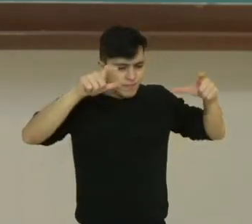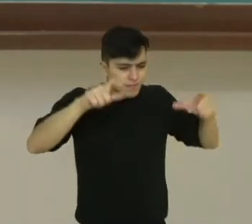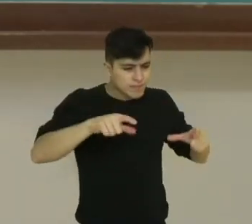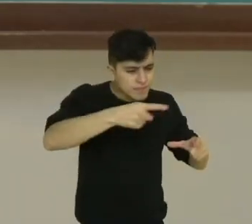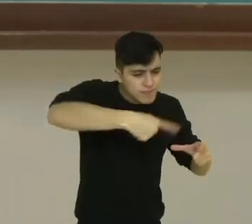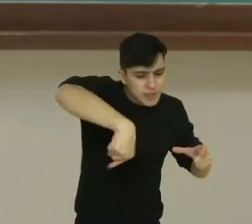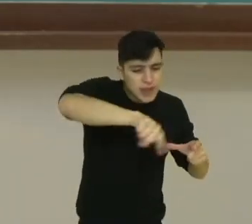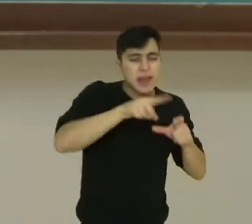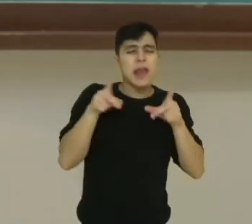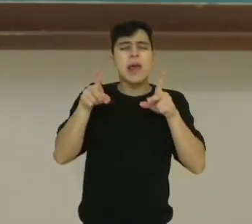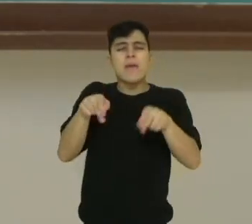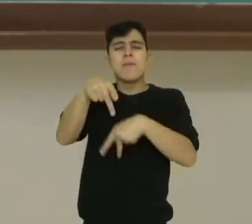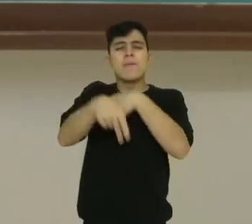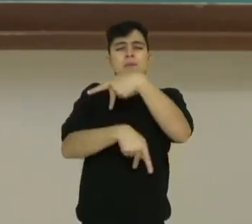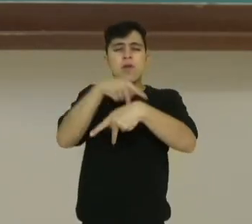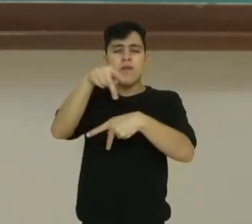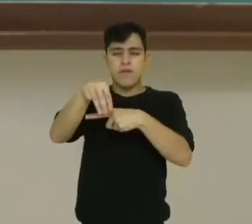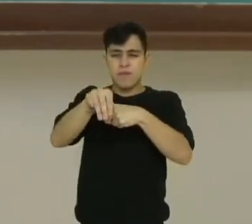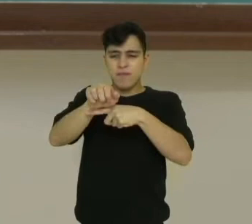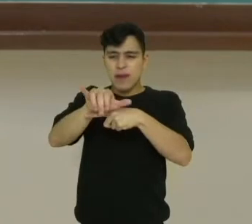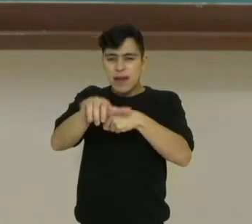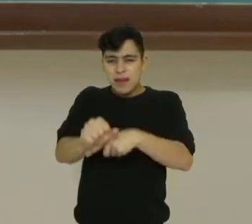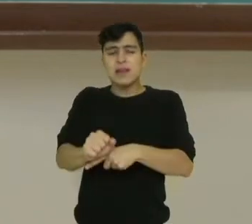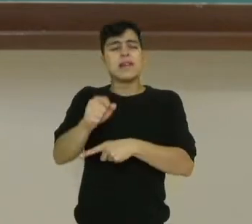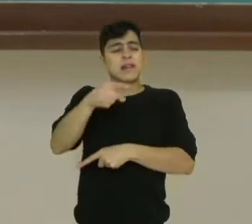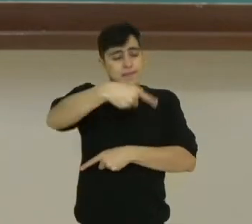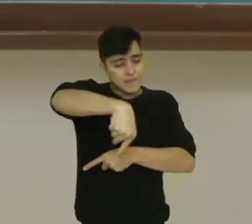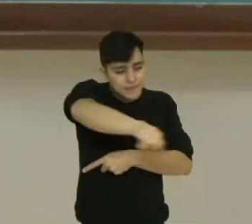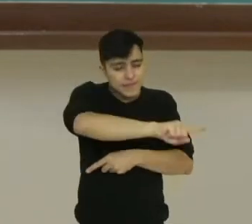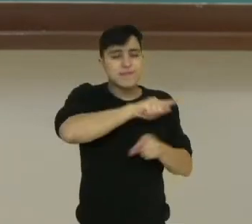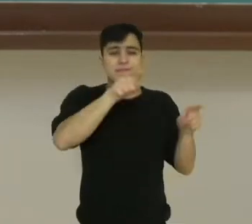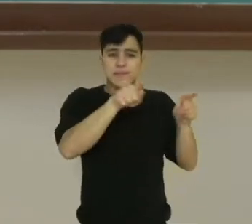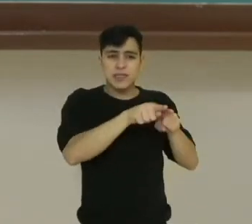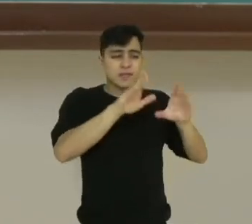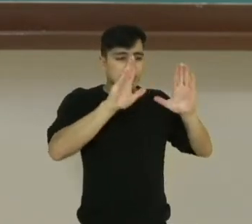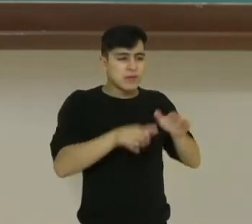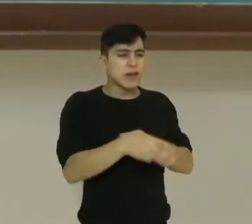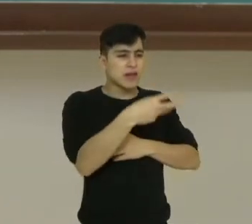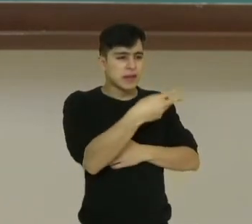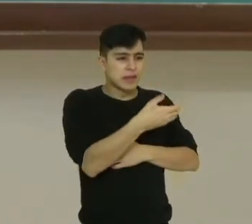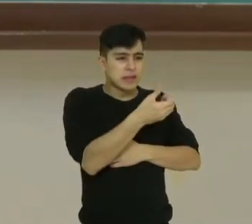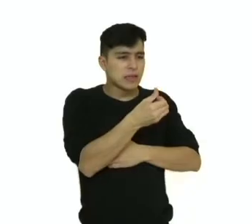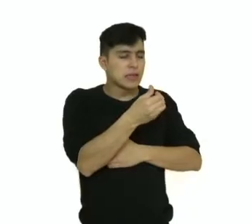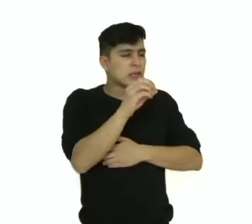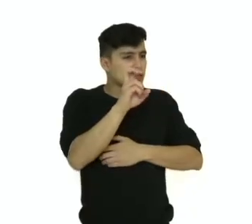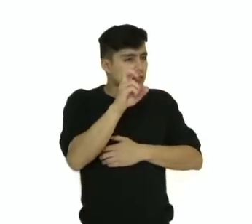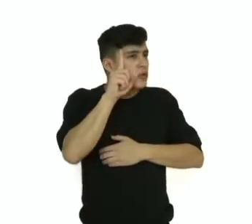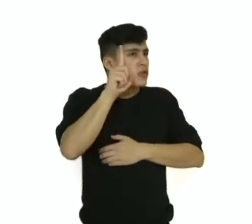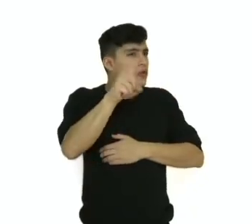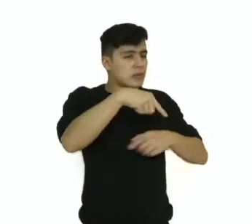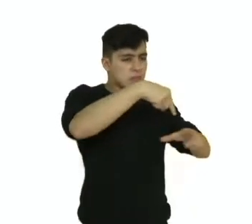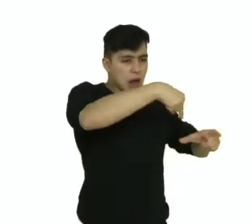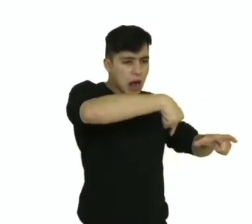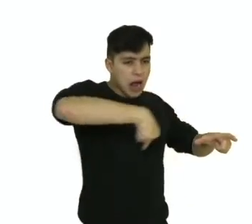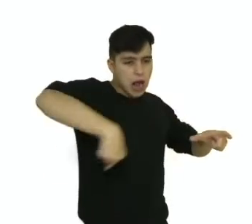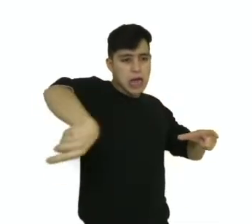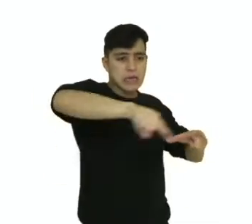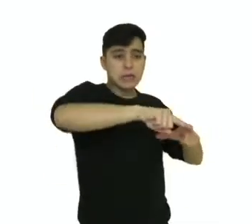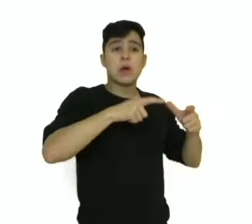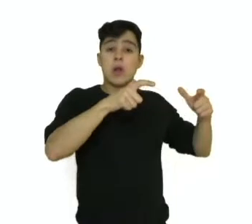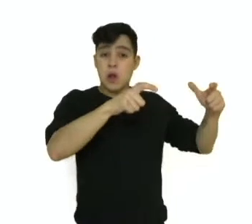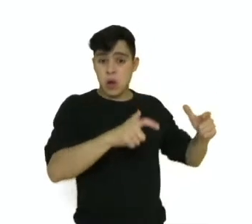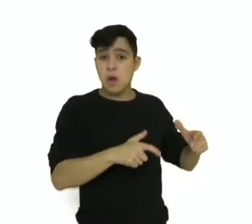eles já tinham um calendário desenvolvido, um calendário de 365 dias, tá? Então aqui a localização.